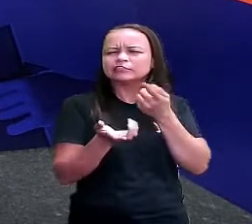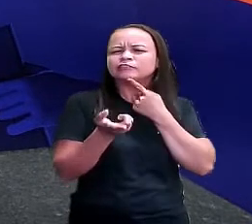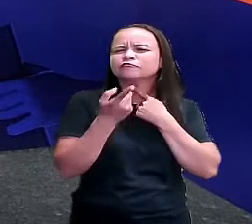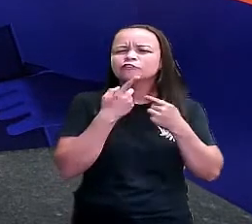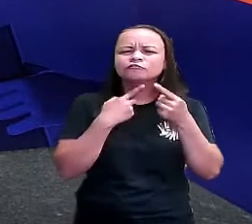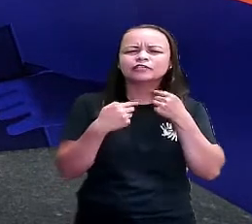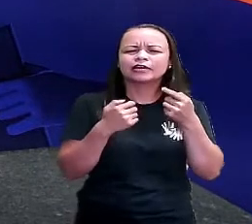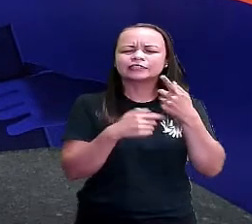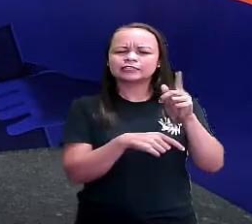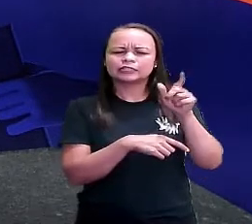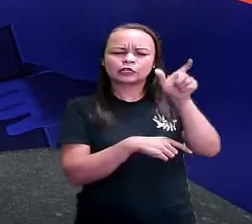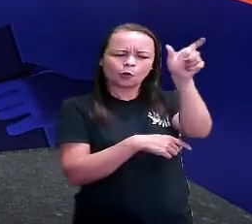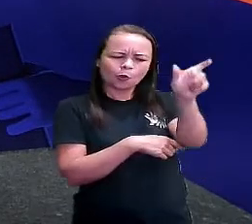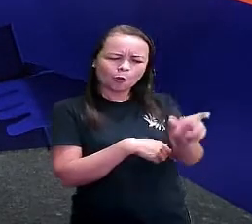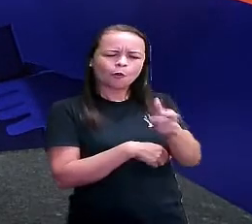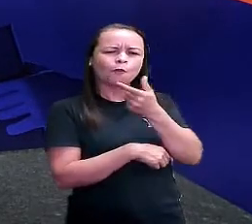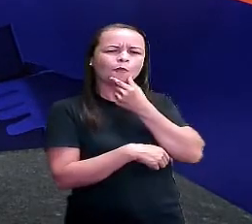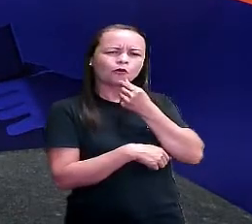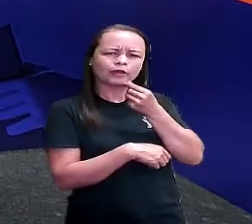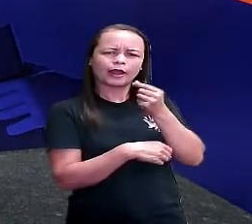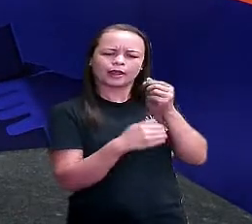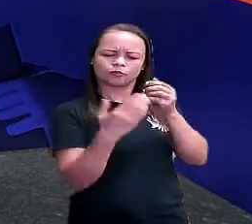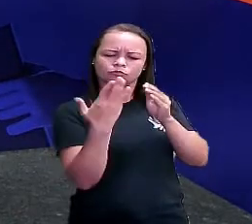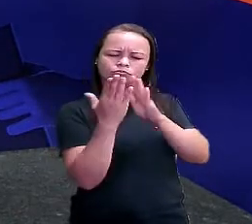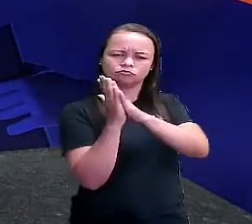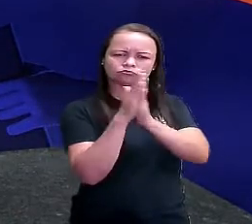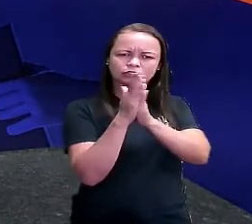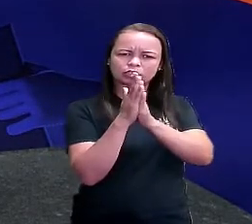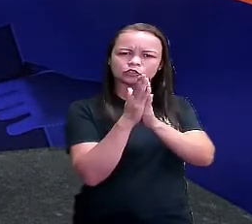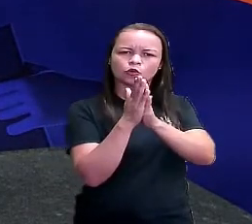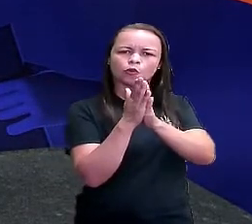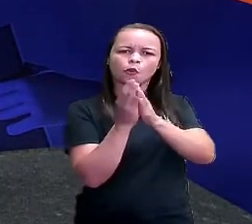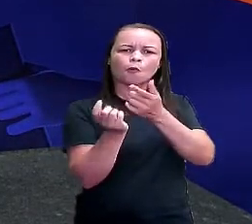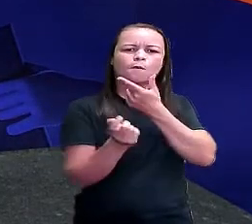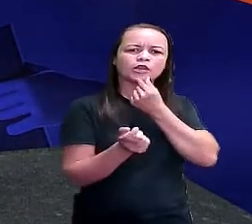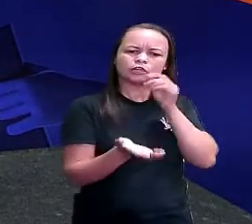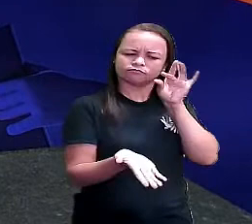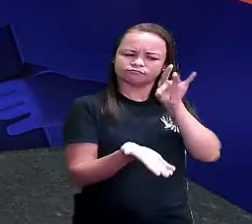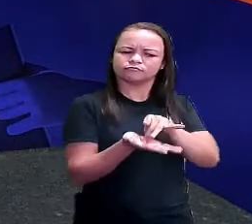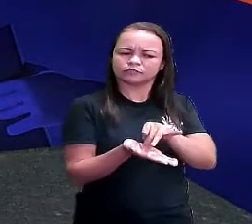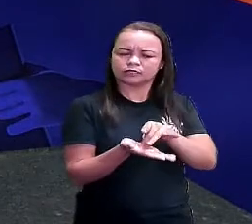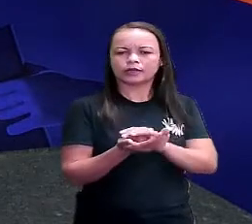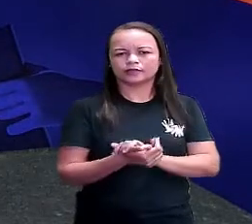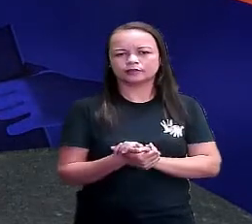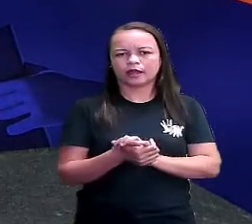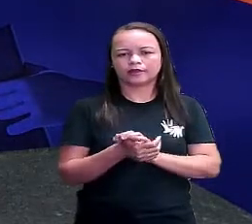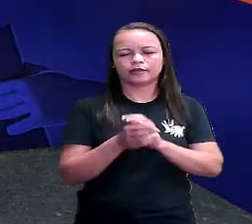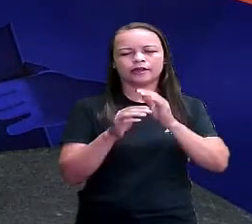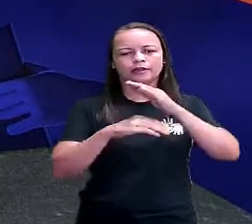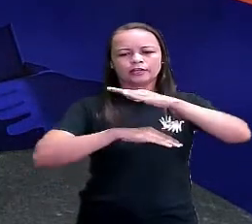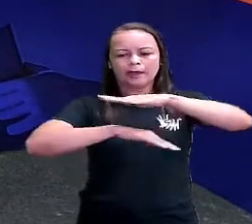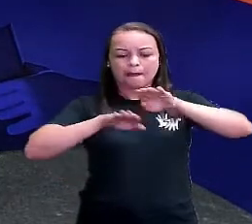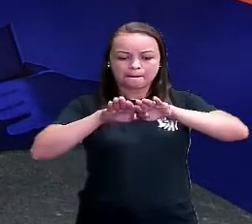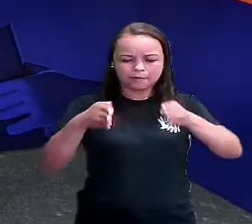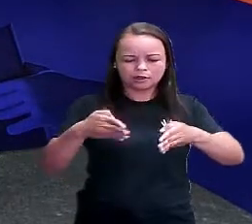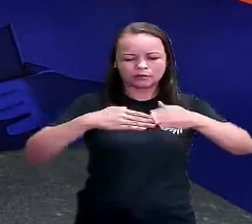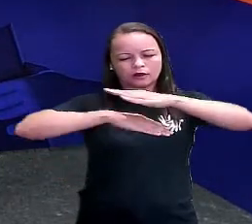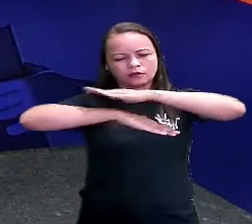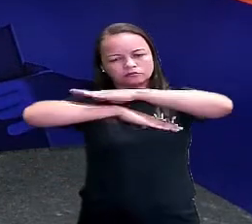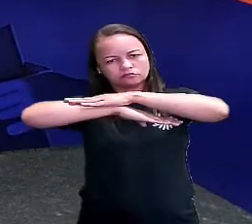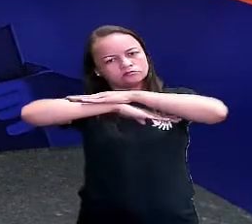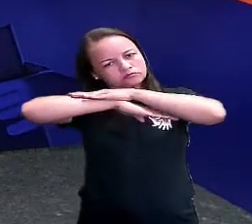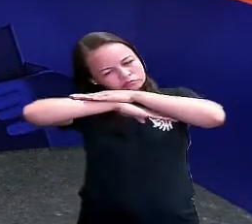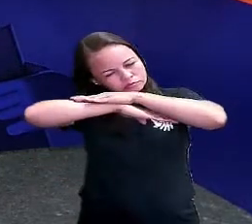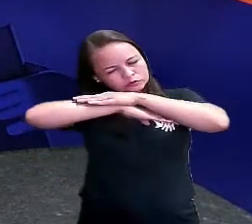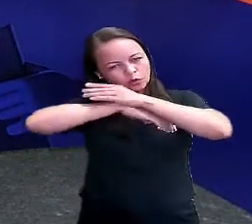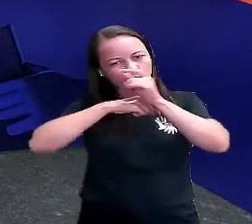fosse um menino de verdade. E assim ele dormiu sobre a mesa. No outro dia, quando ele acordou,